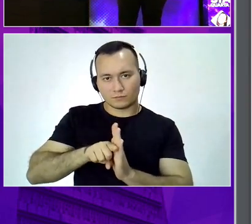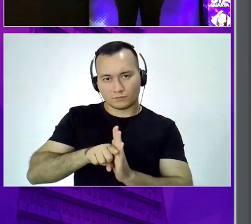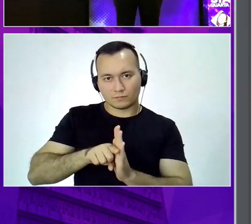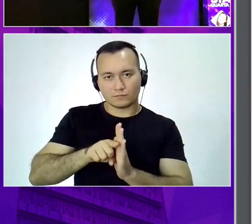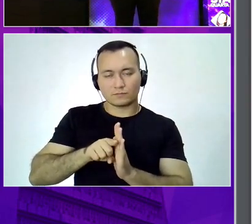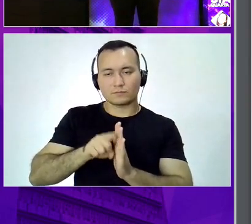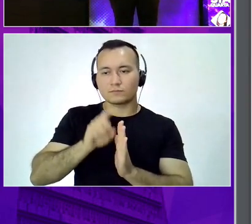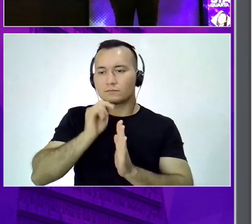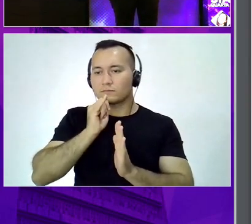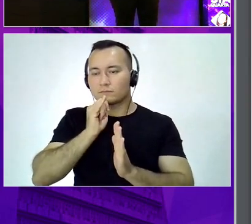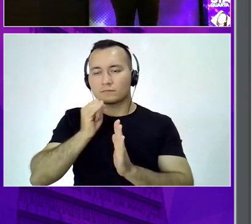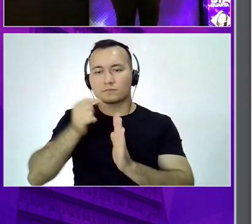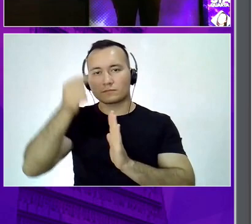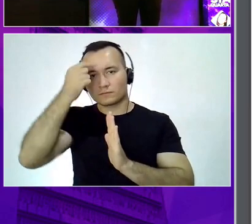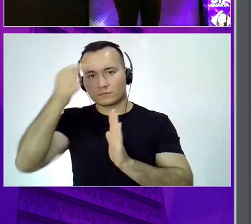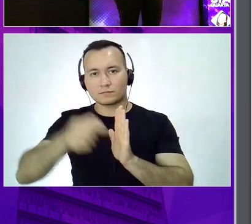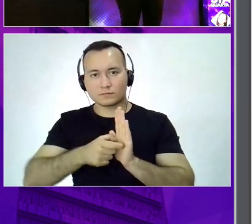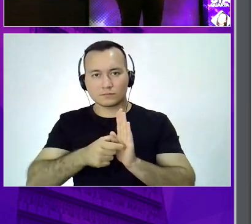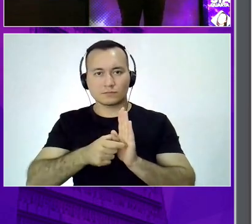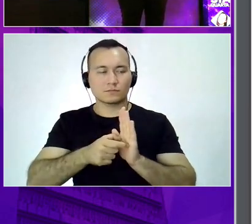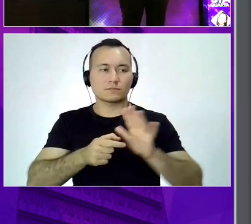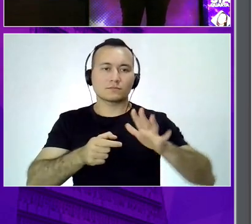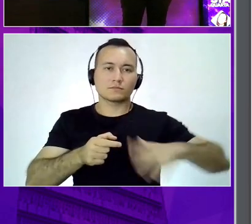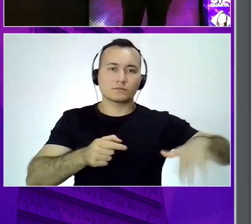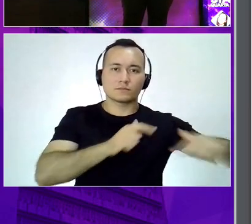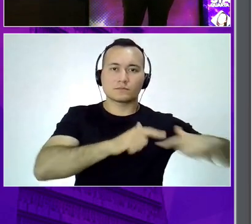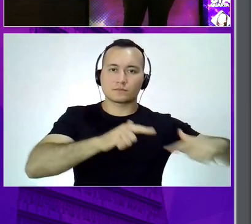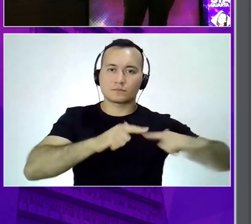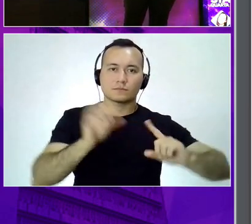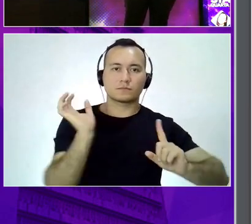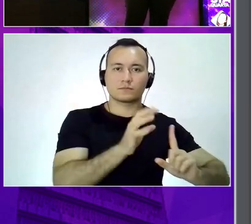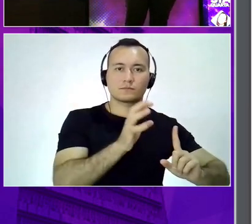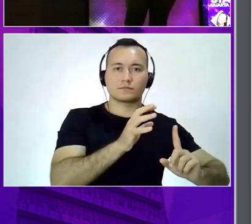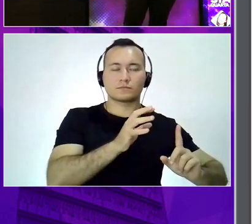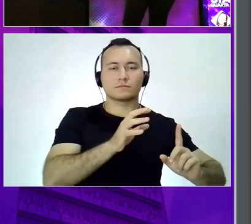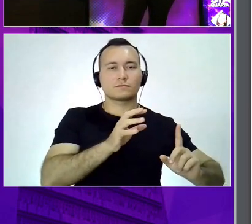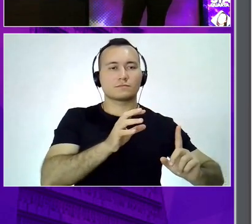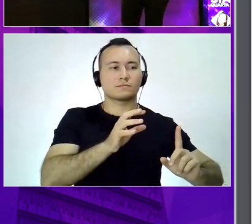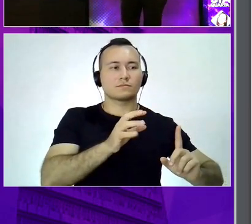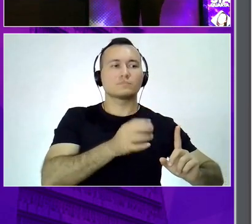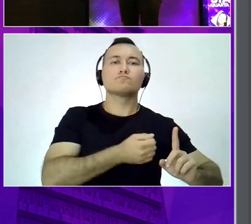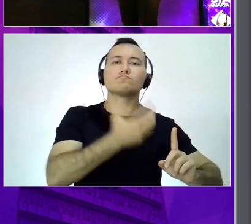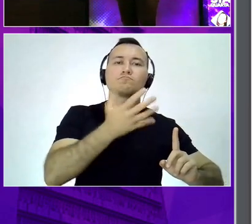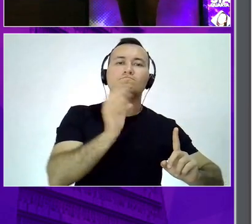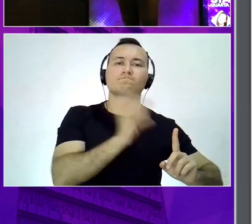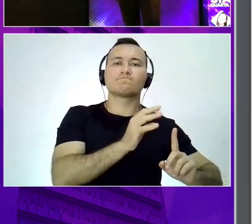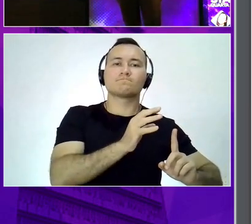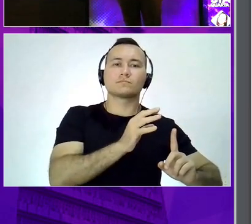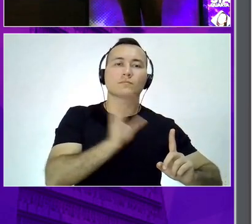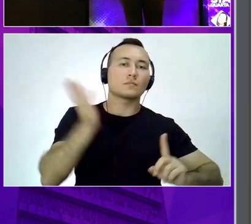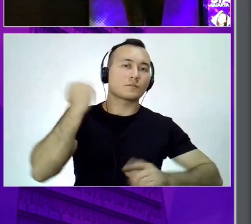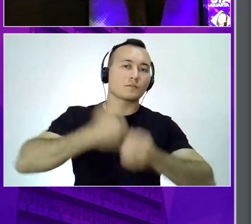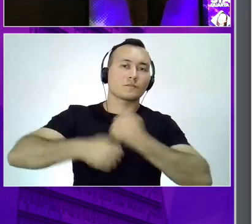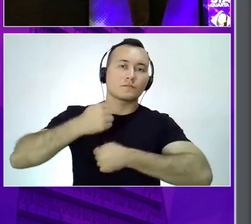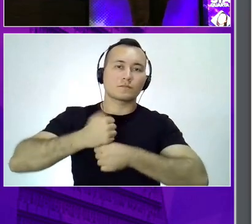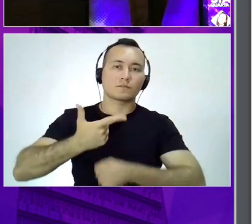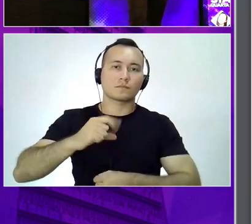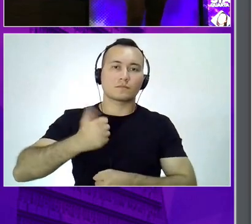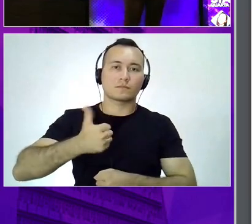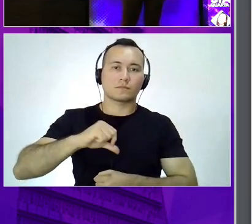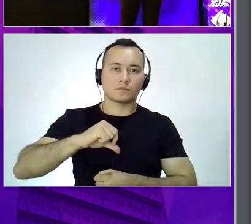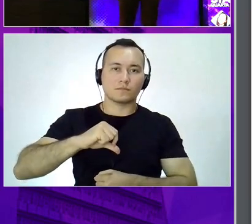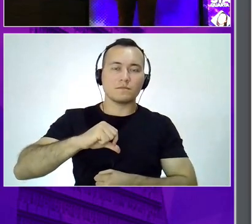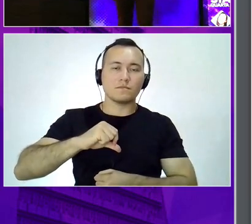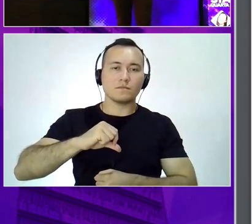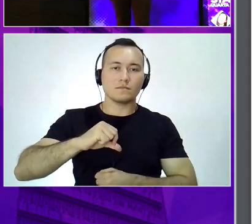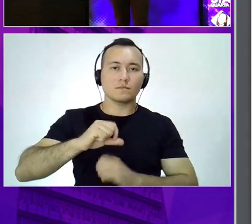da inteligência artificial no trabalho. 2019, gente, 2019 não tinha chat GPT, mas